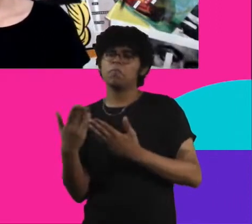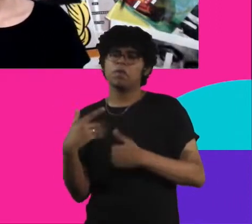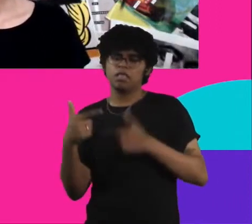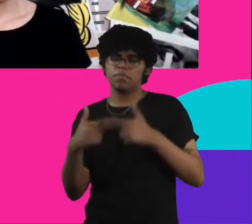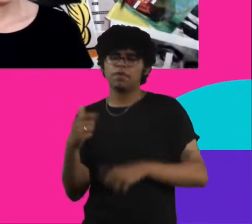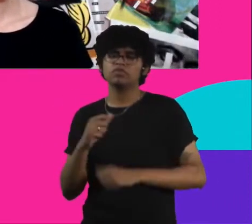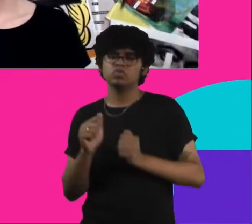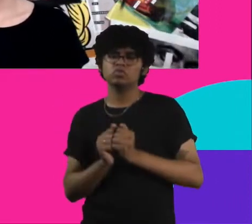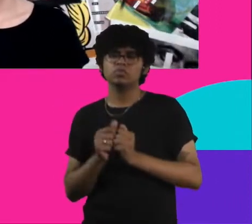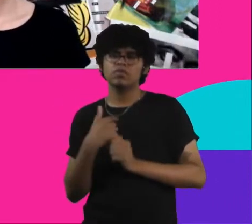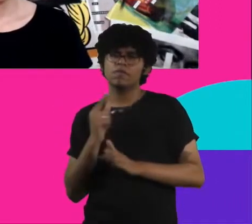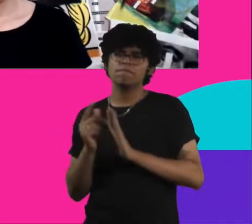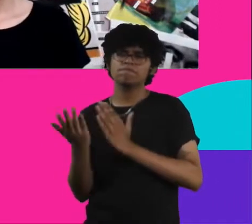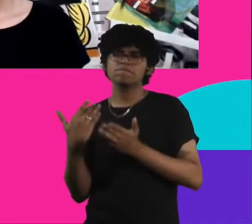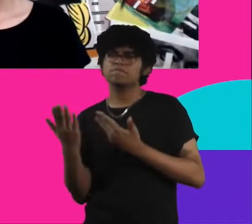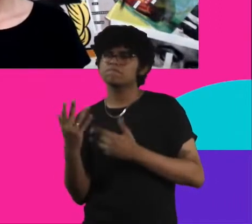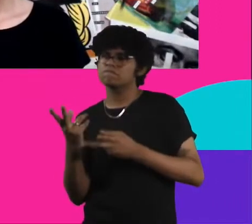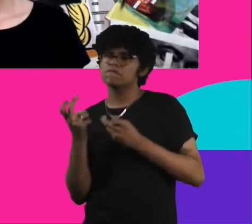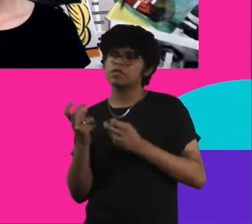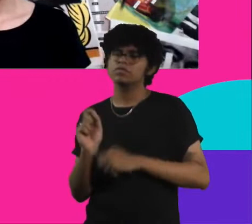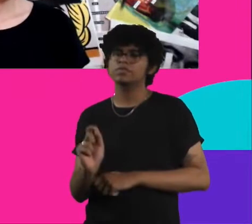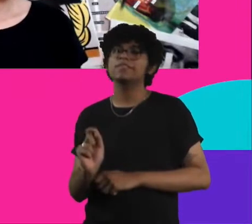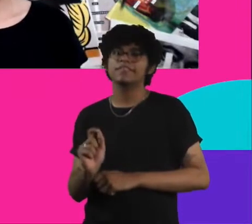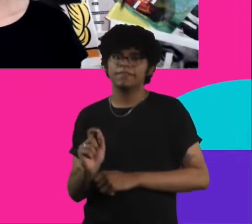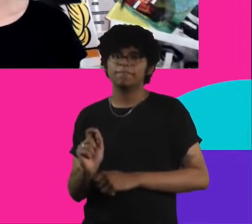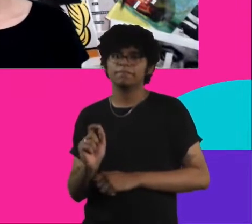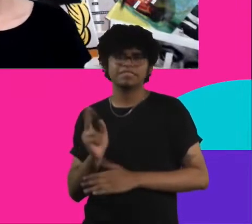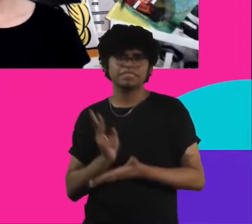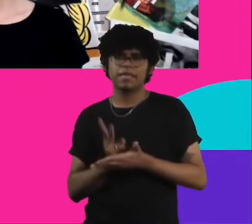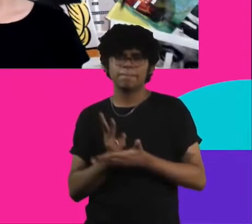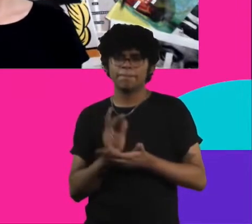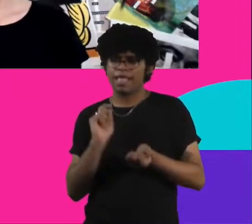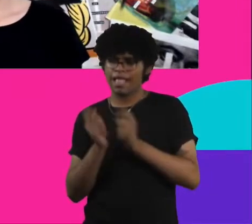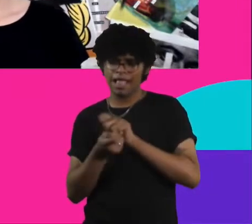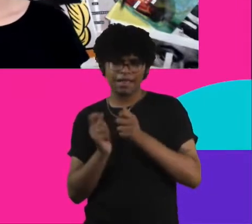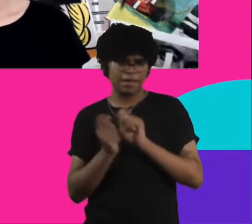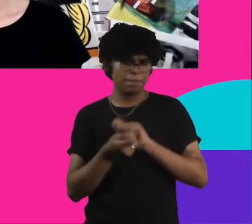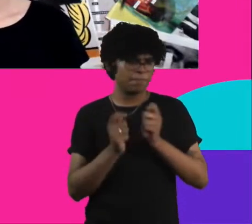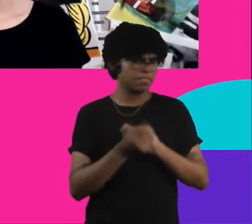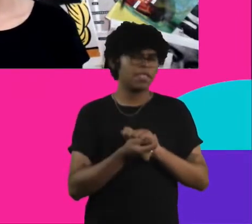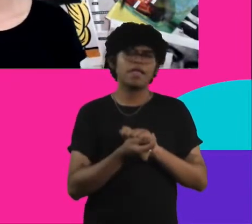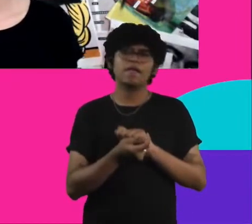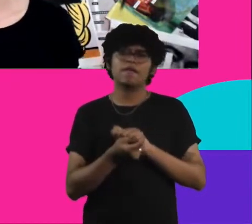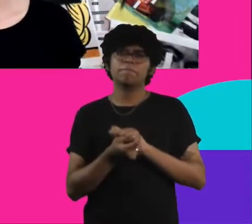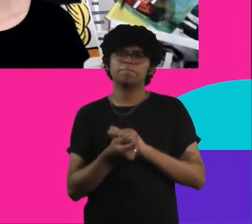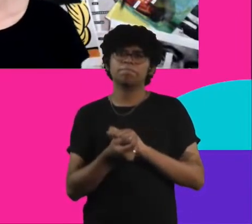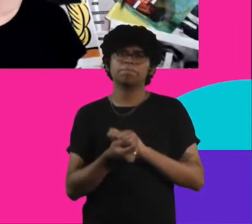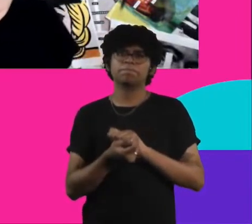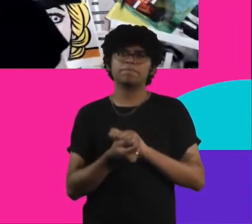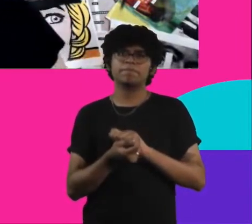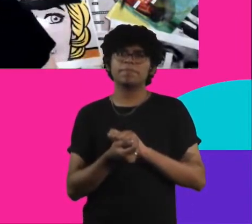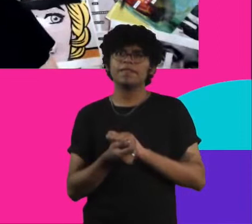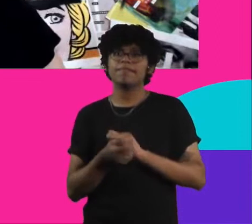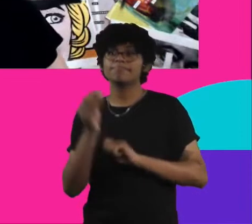trabalhei, e elas sempre foram mais aptas a essa coisa de tentar